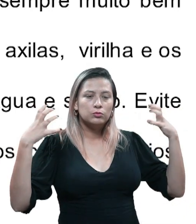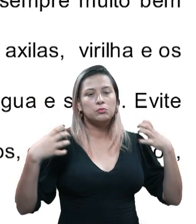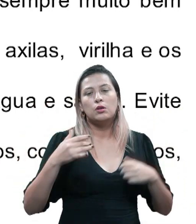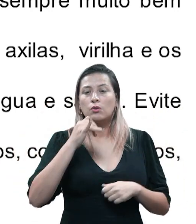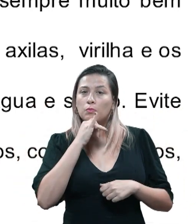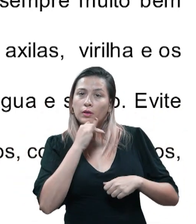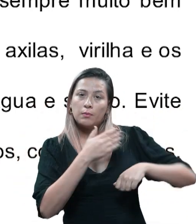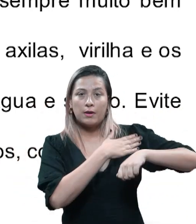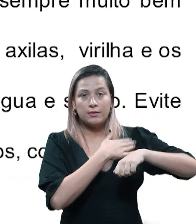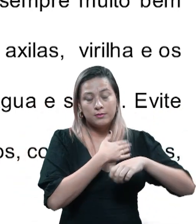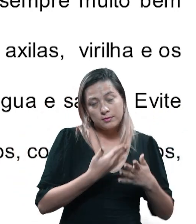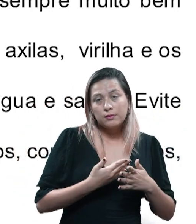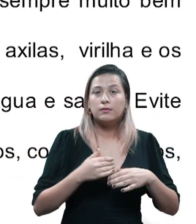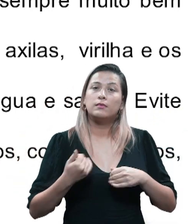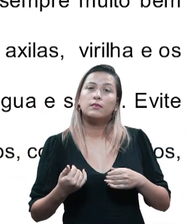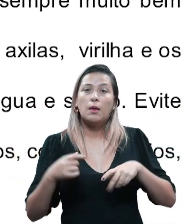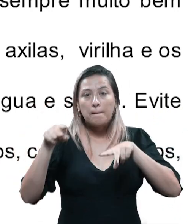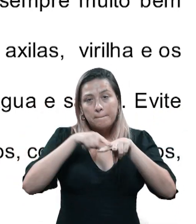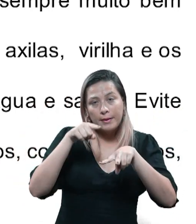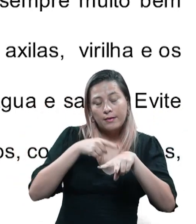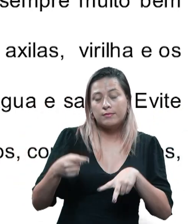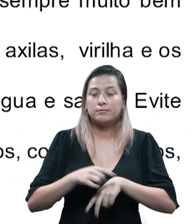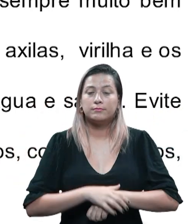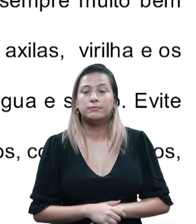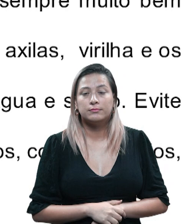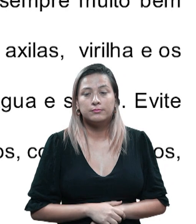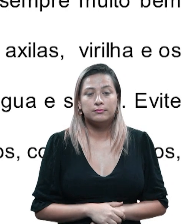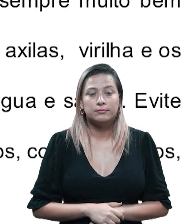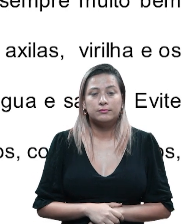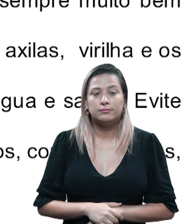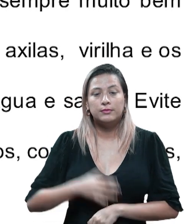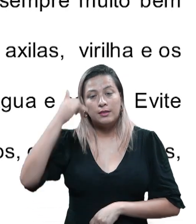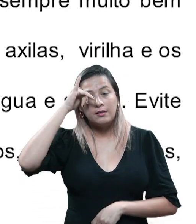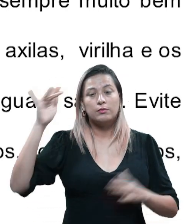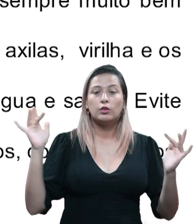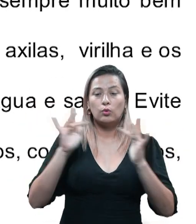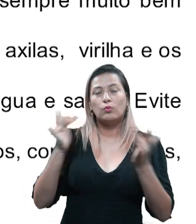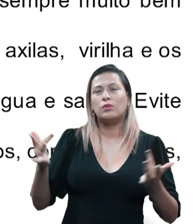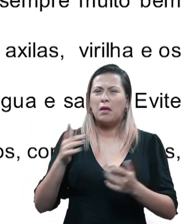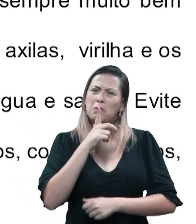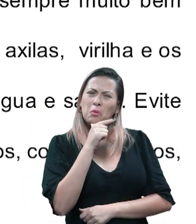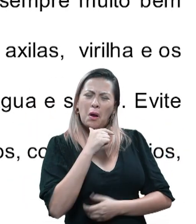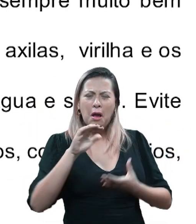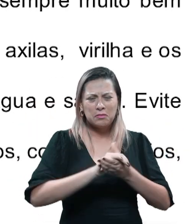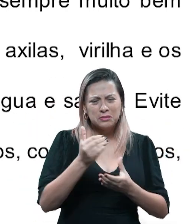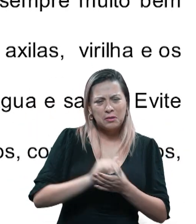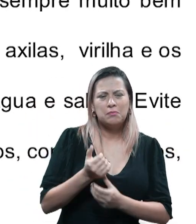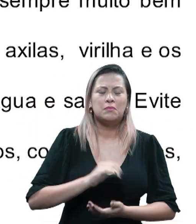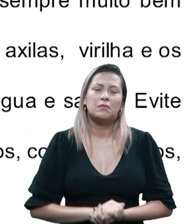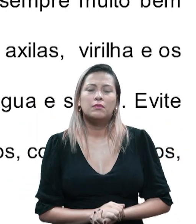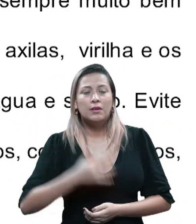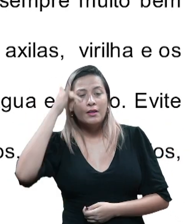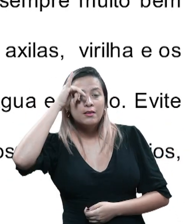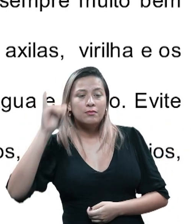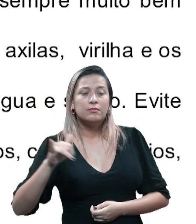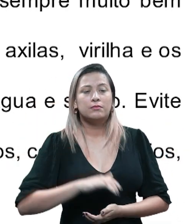axila, virilha, os dedos dos pés. Evite o contato prolongado com água e sabão. Evite andar descalço em